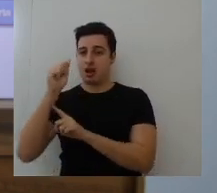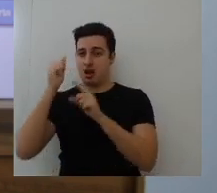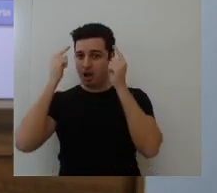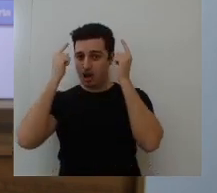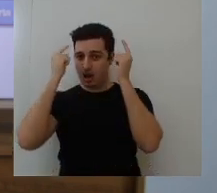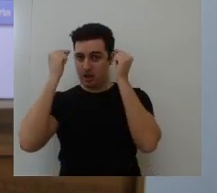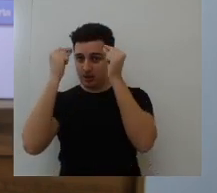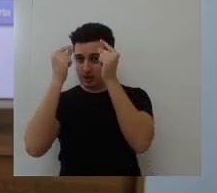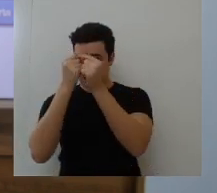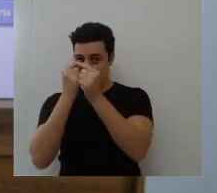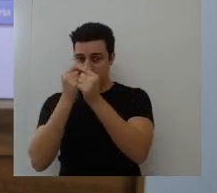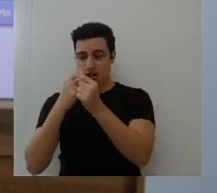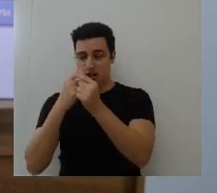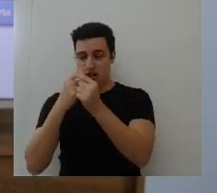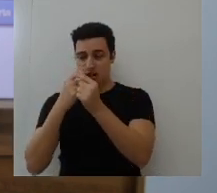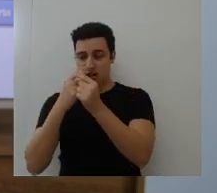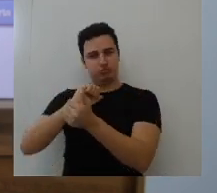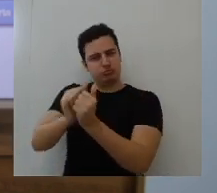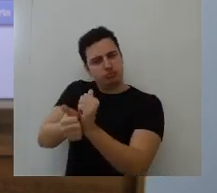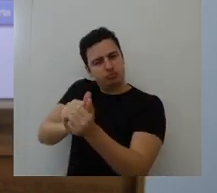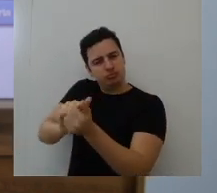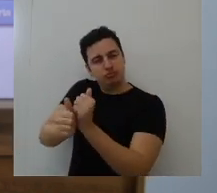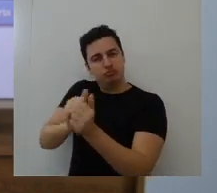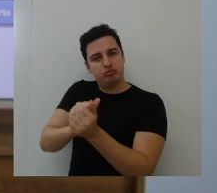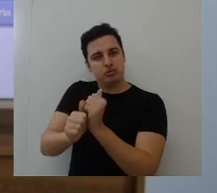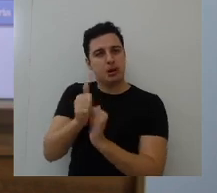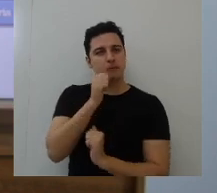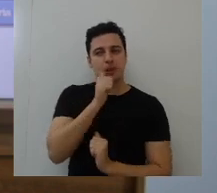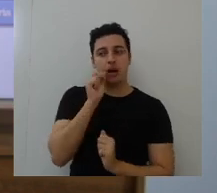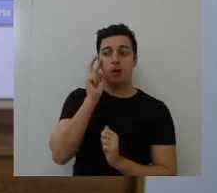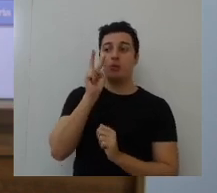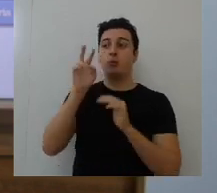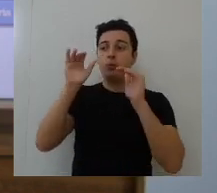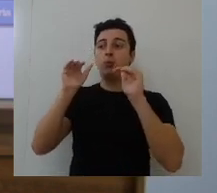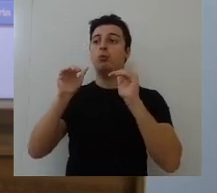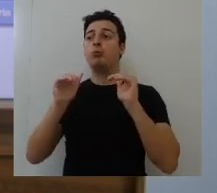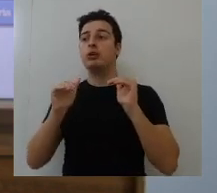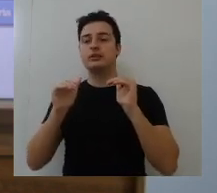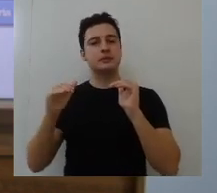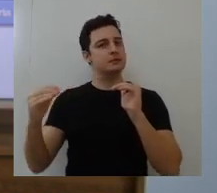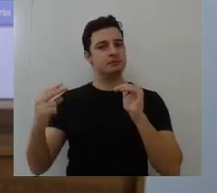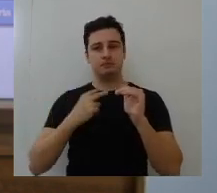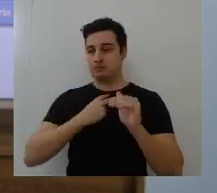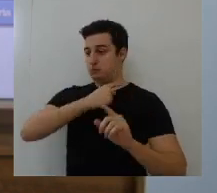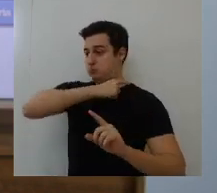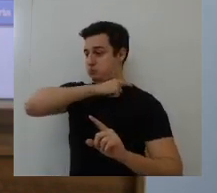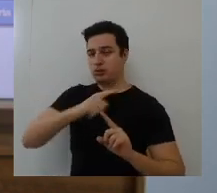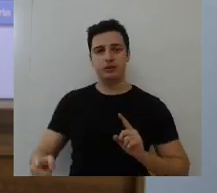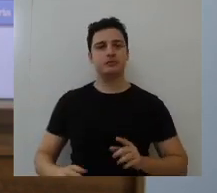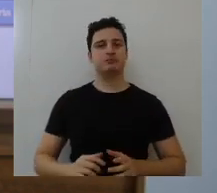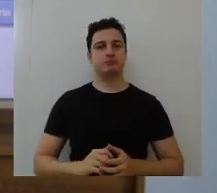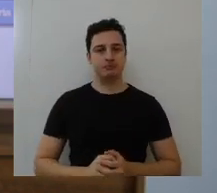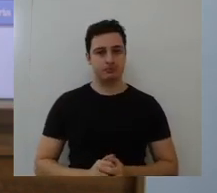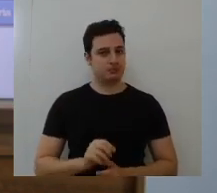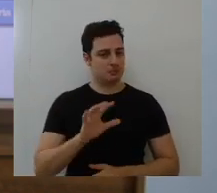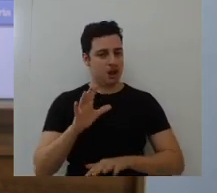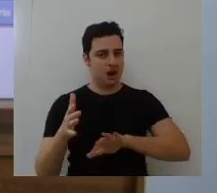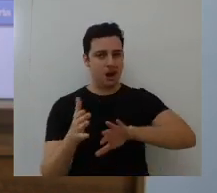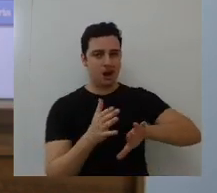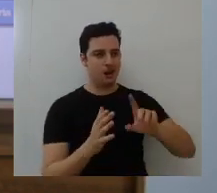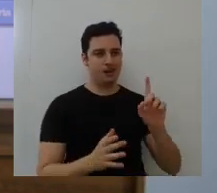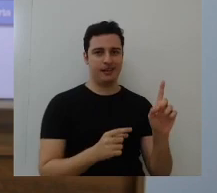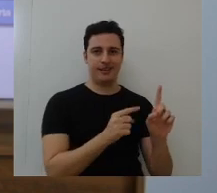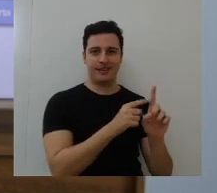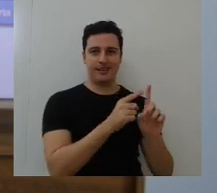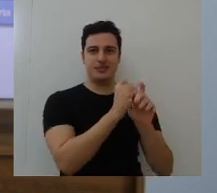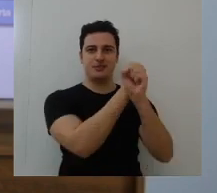nem assistir aos jogos. Já em Esparta, chegavam mulheres a competir em jogos. Não é? É uma